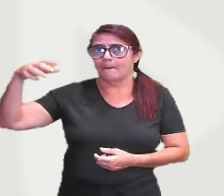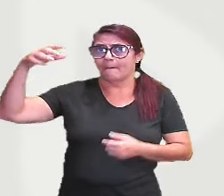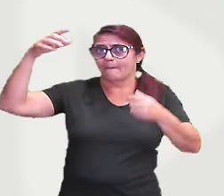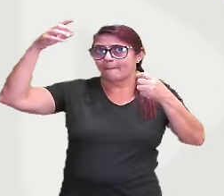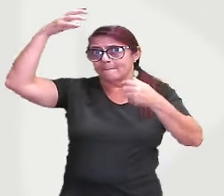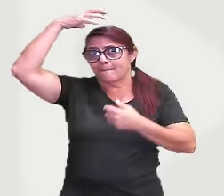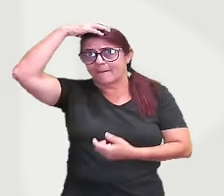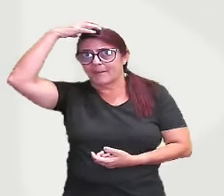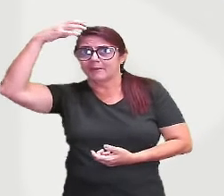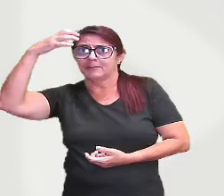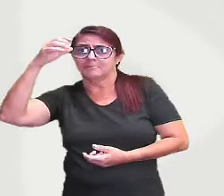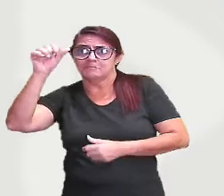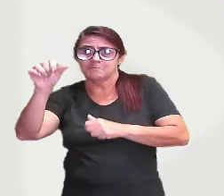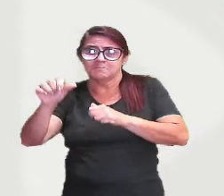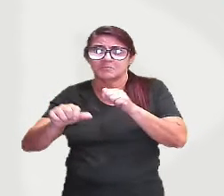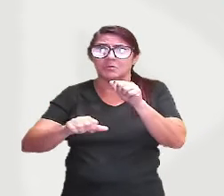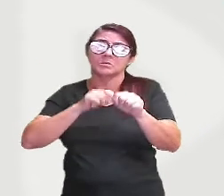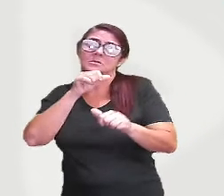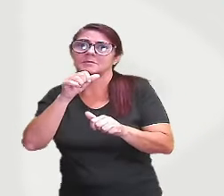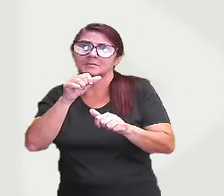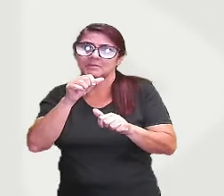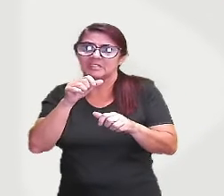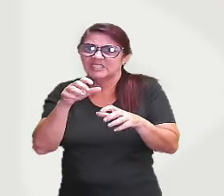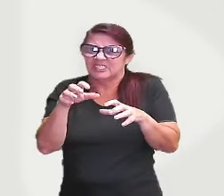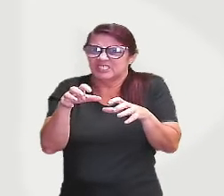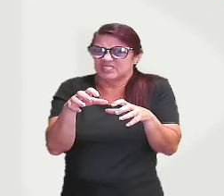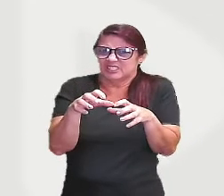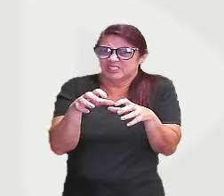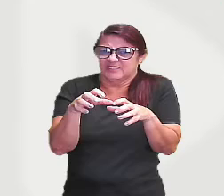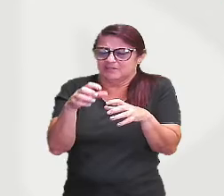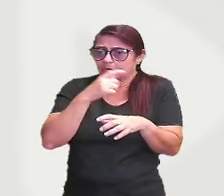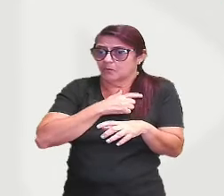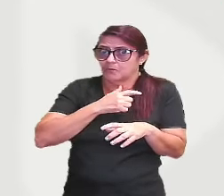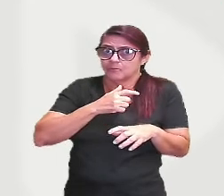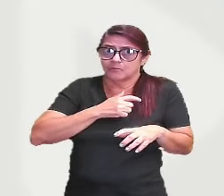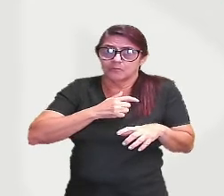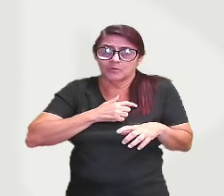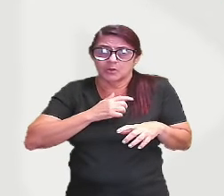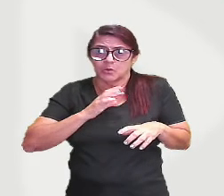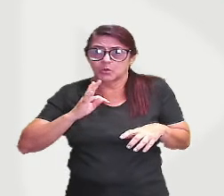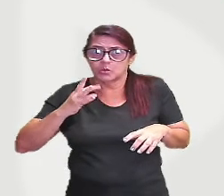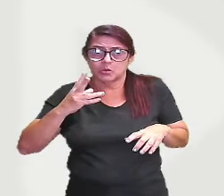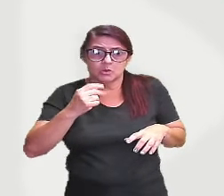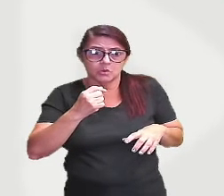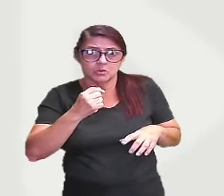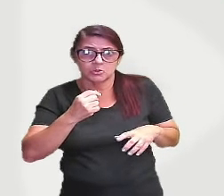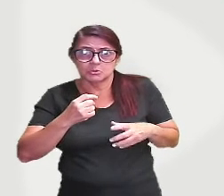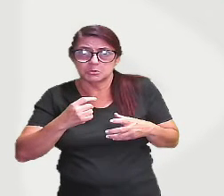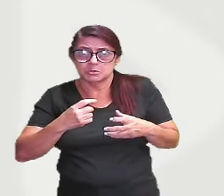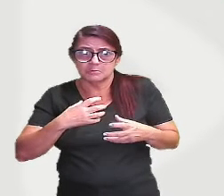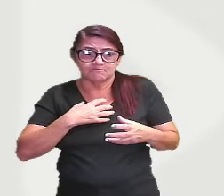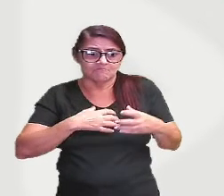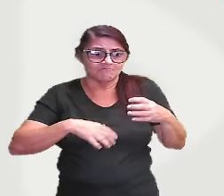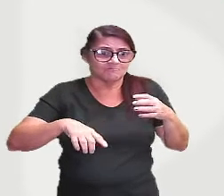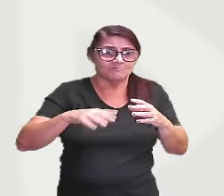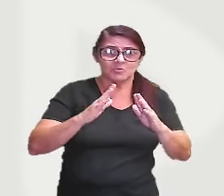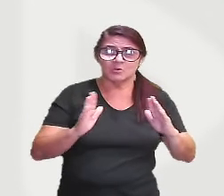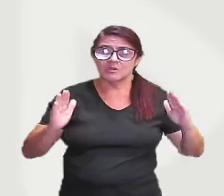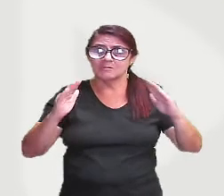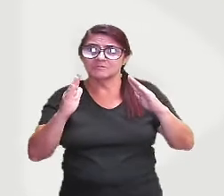transformou numa fera monstruosa e todos no castelo viraram objetos.